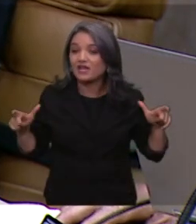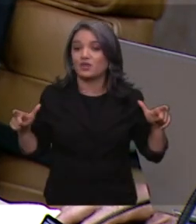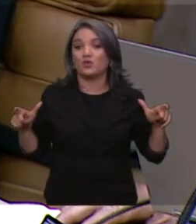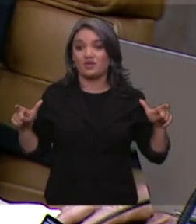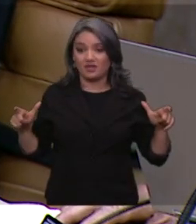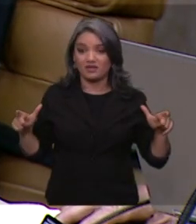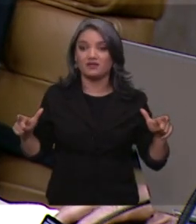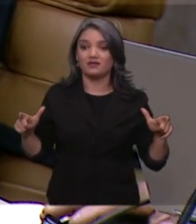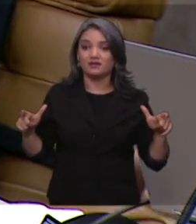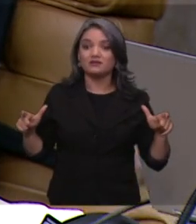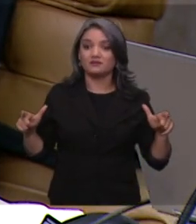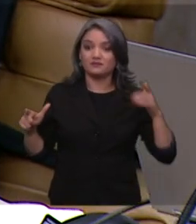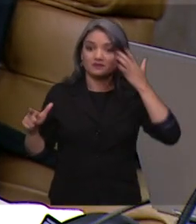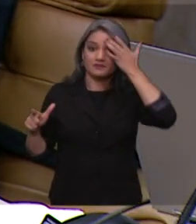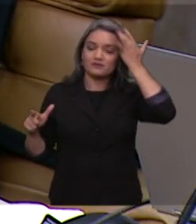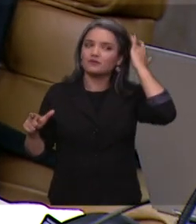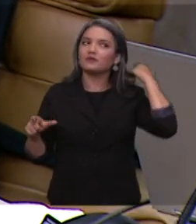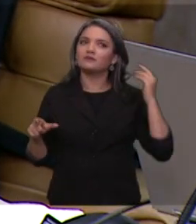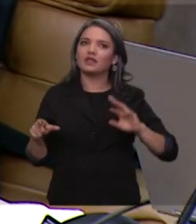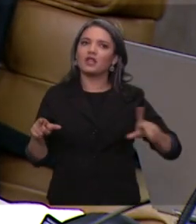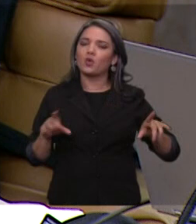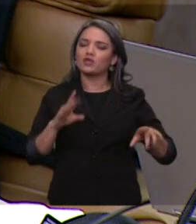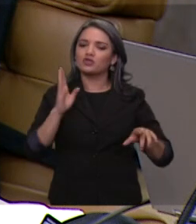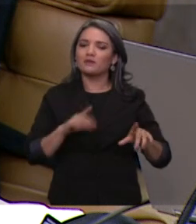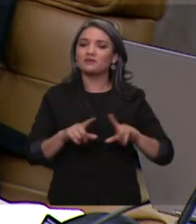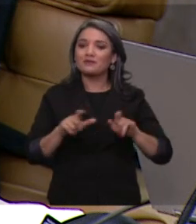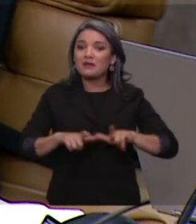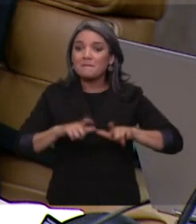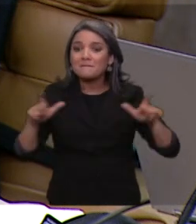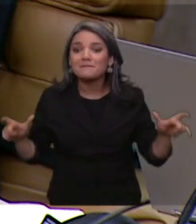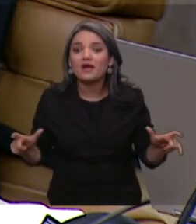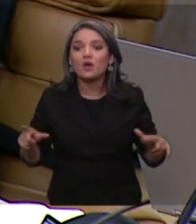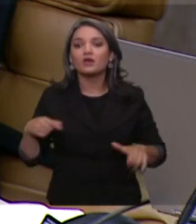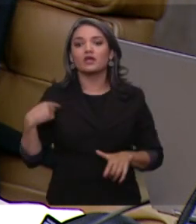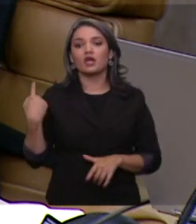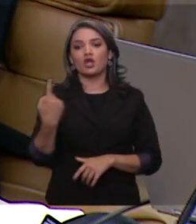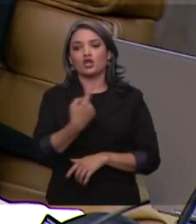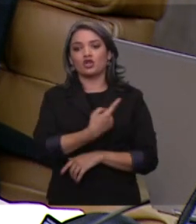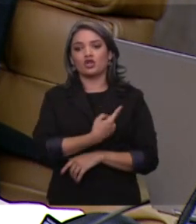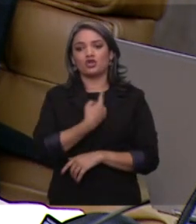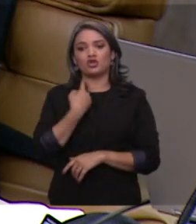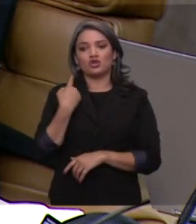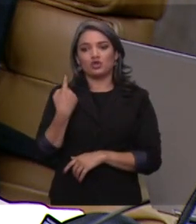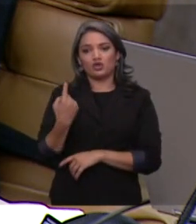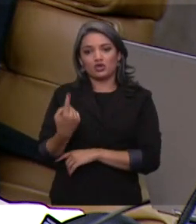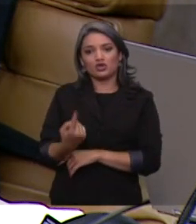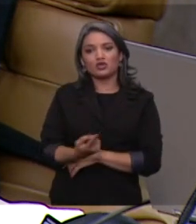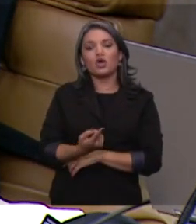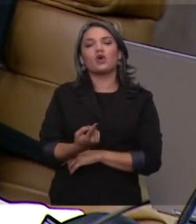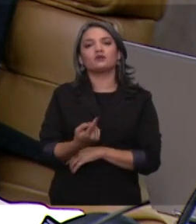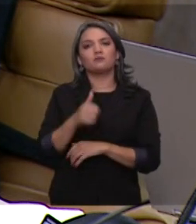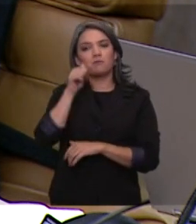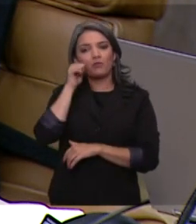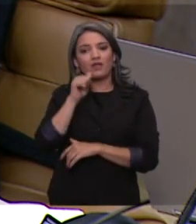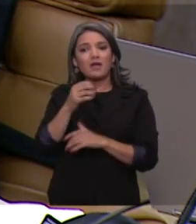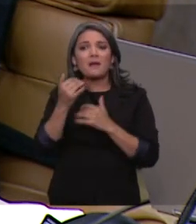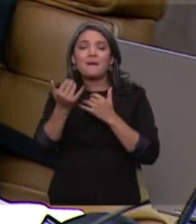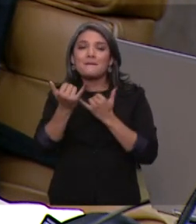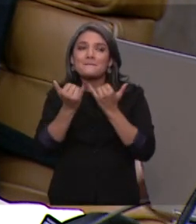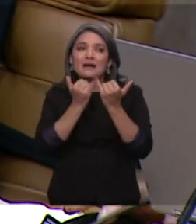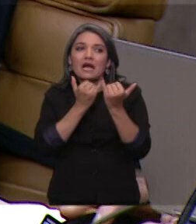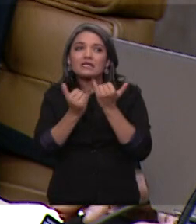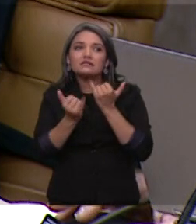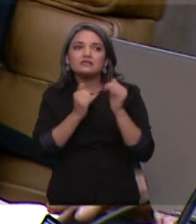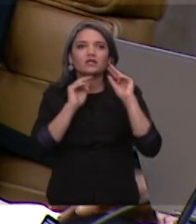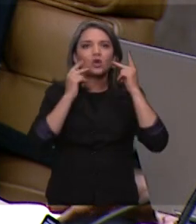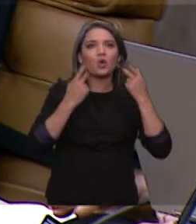mas acho que não é só aqui, nós somos parecidas com os seres humanos masculinos. A igualdade